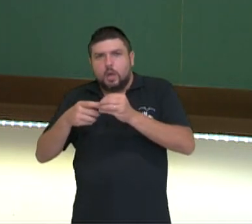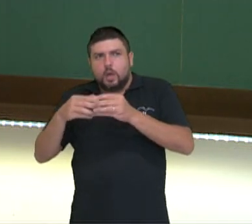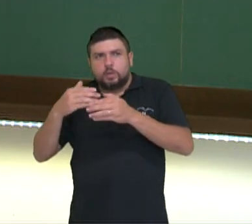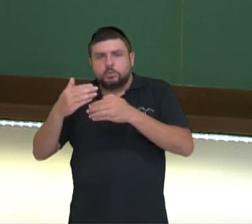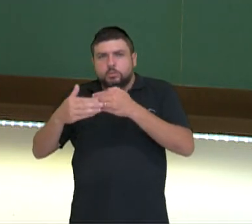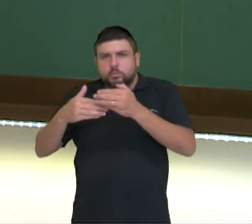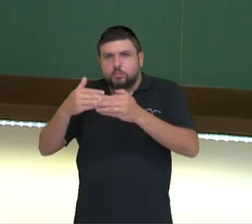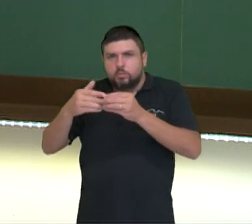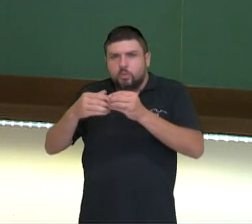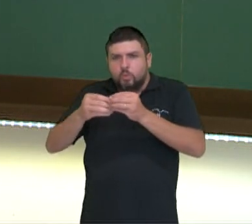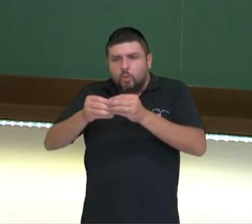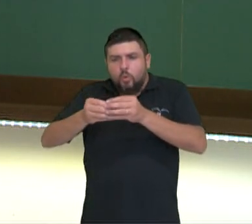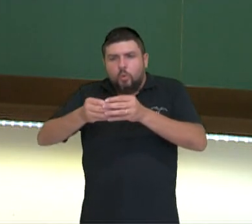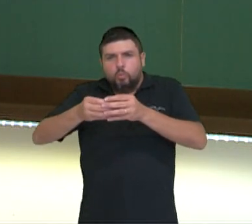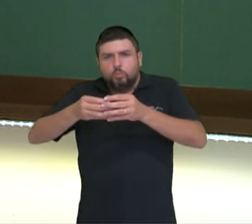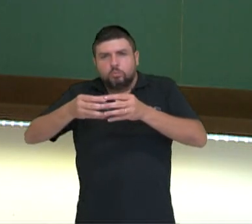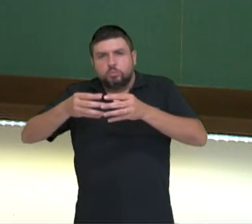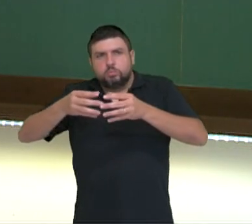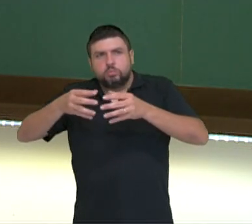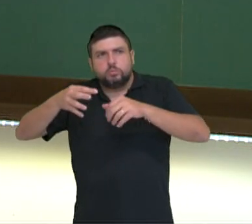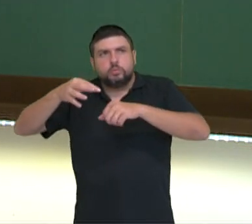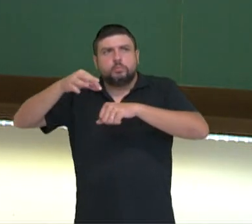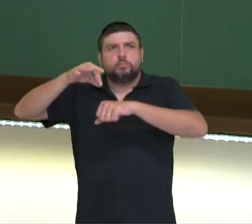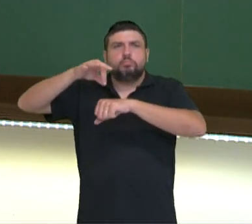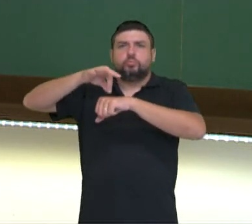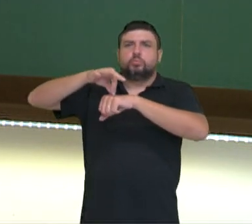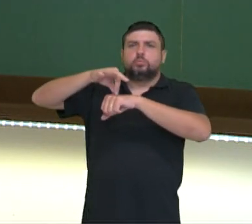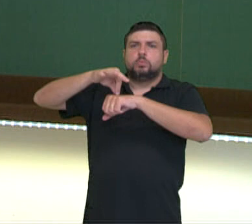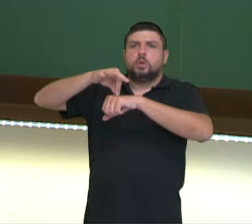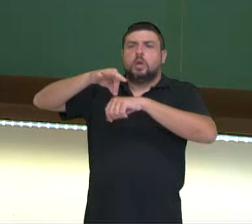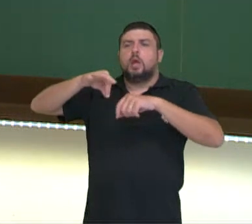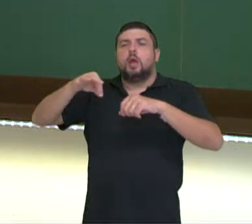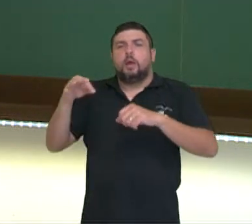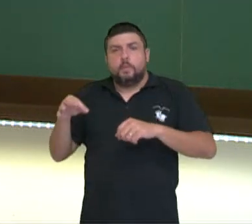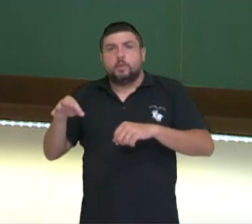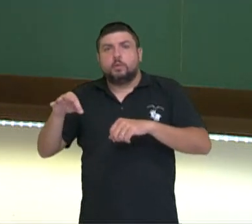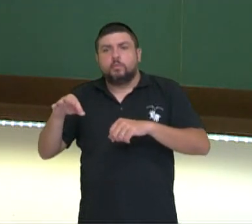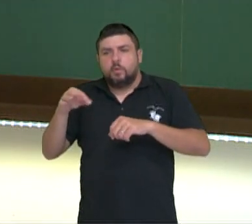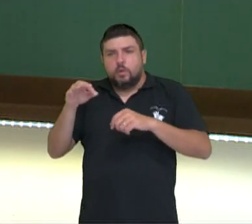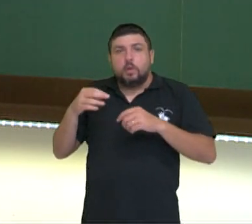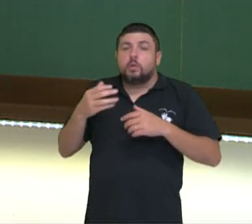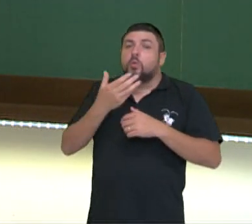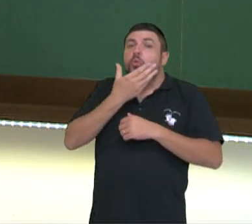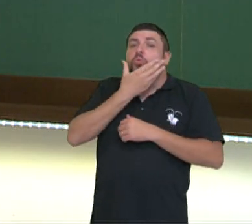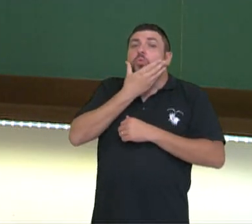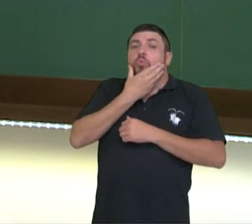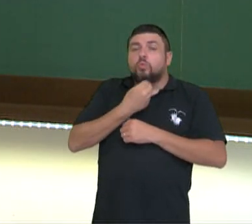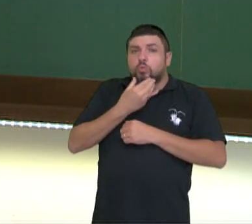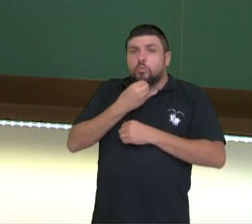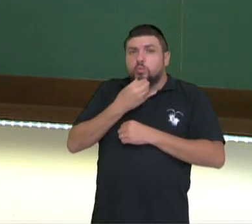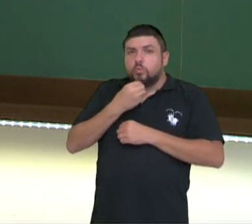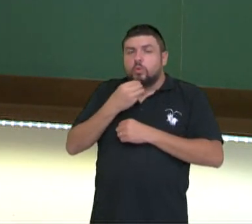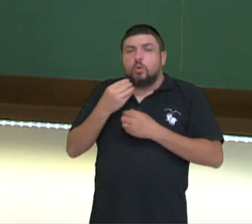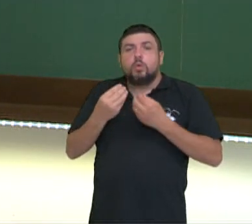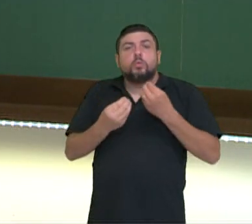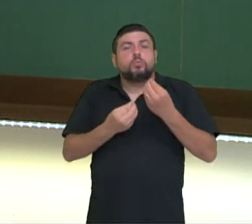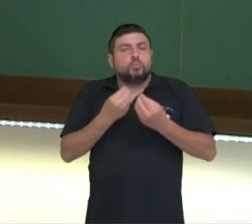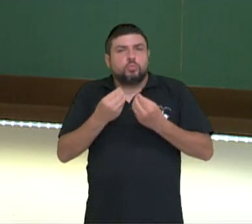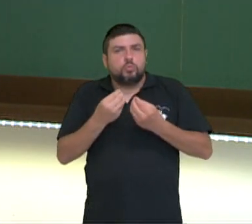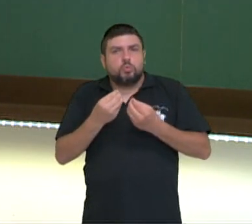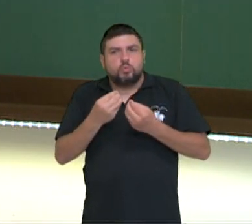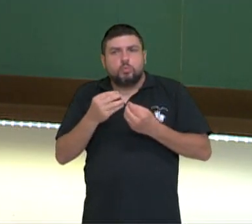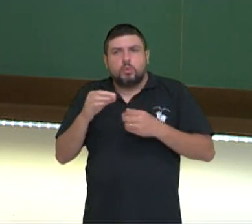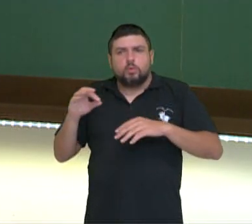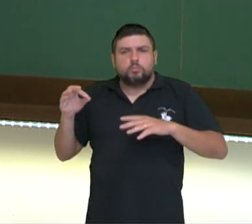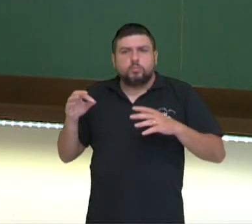aí sim nós temos a fase reprodutiva, tá? Então os machos geralmente eles vão se alimentar de